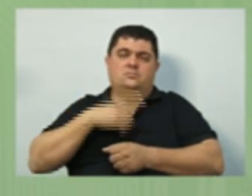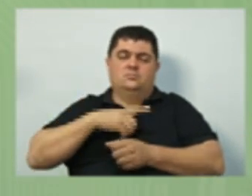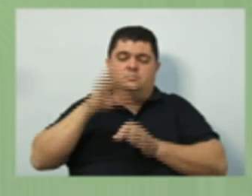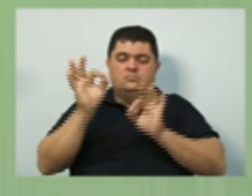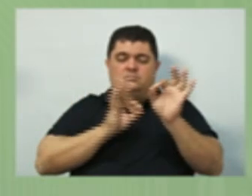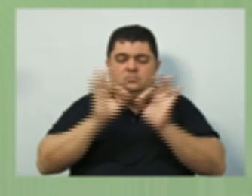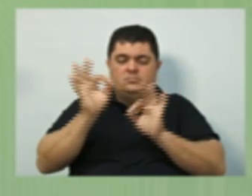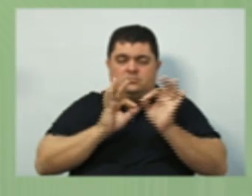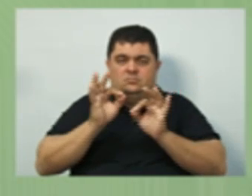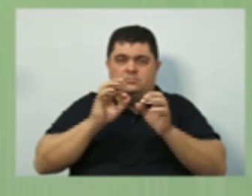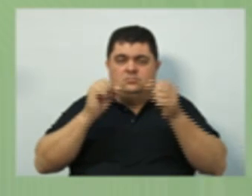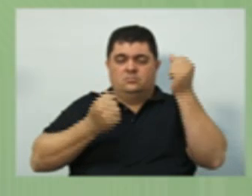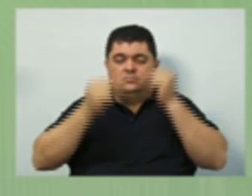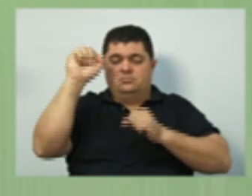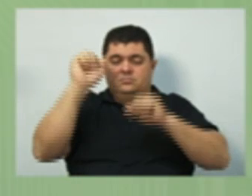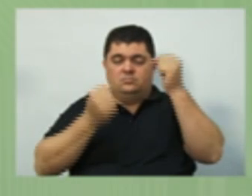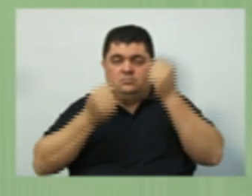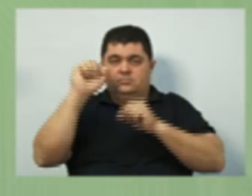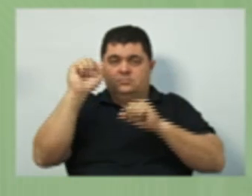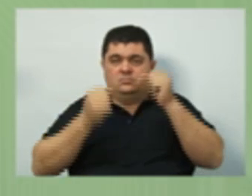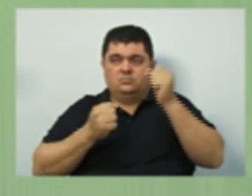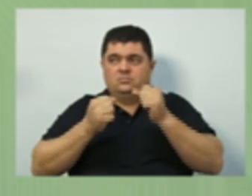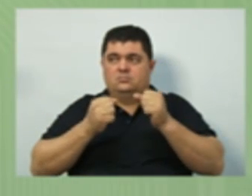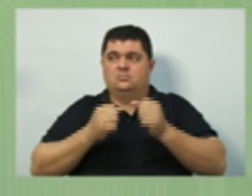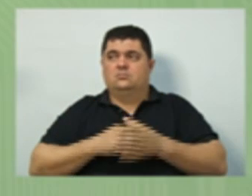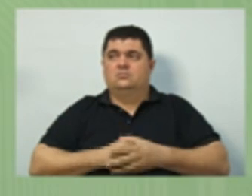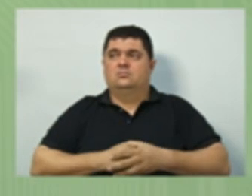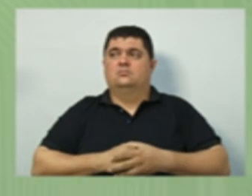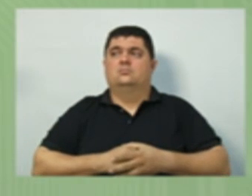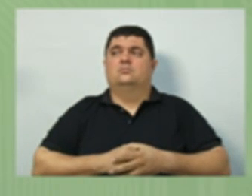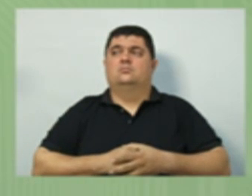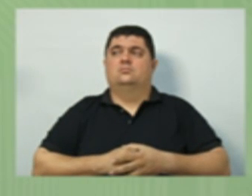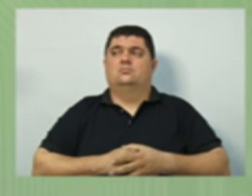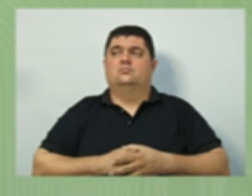organização fabril baseia-se na...